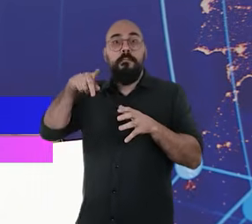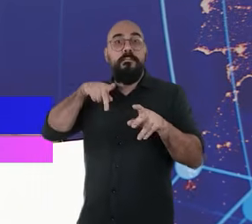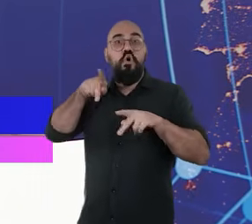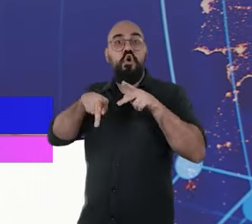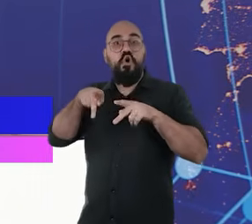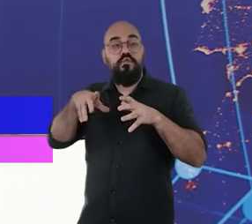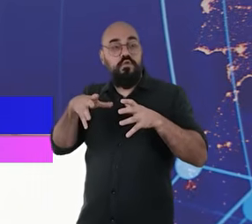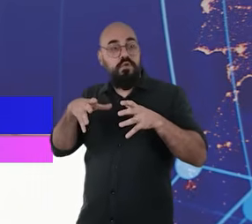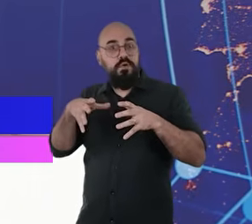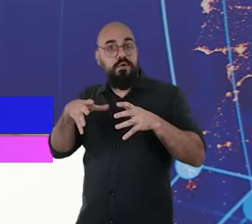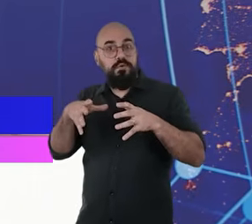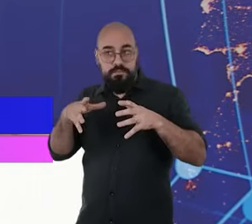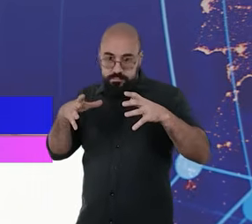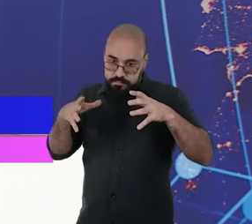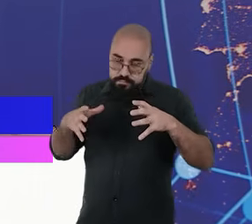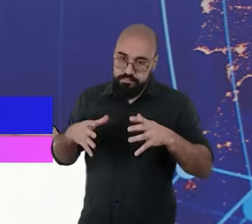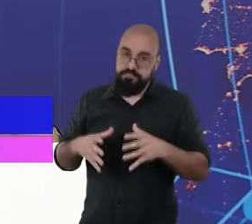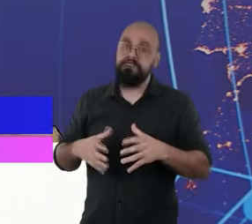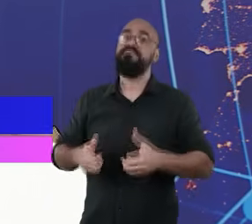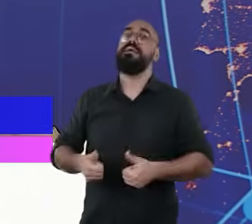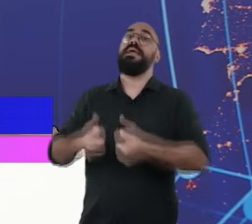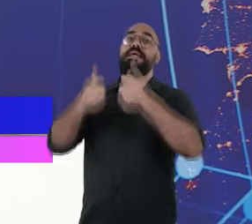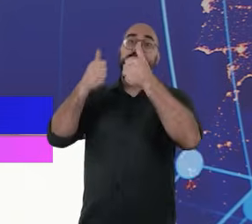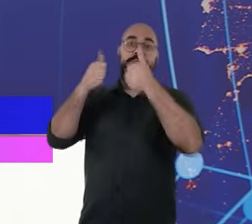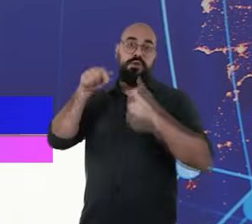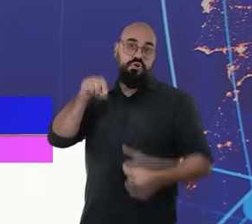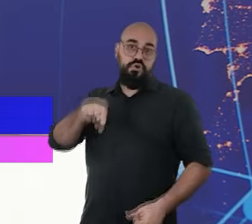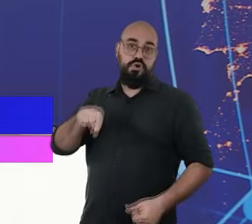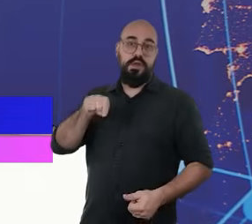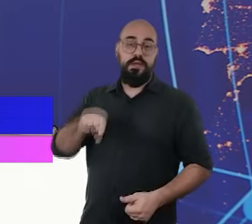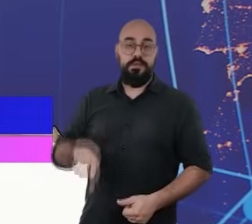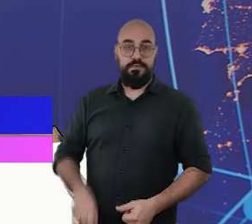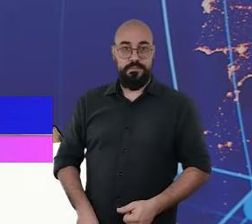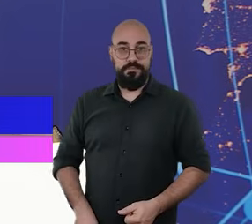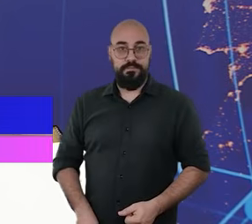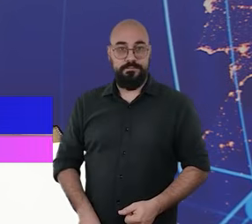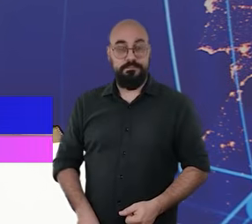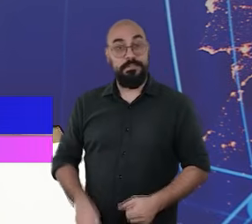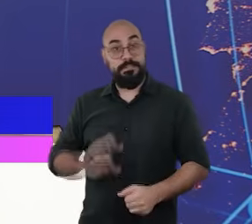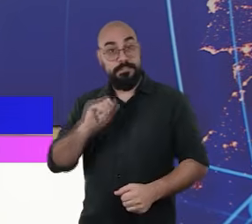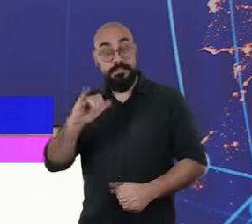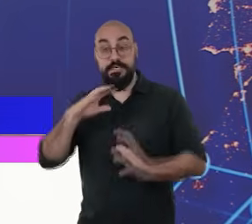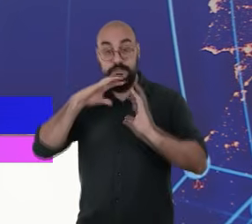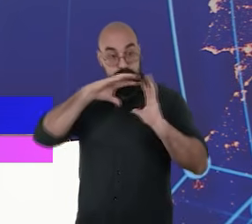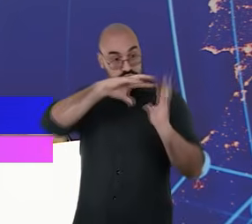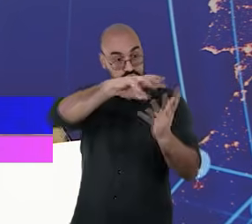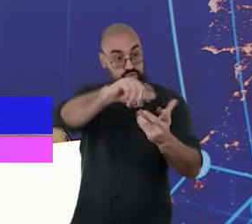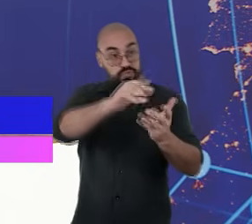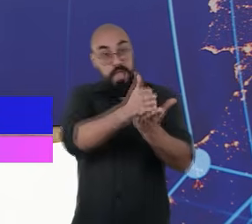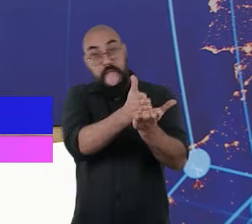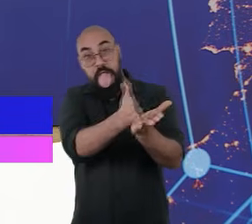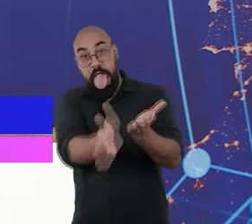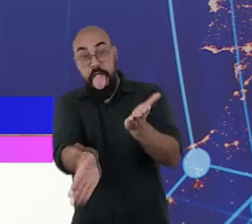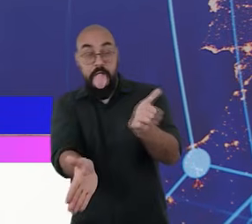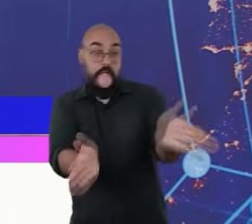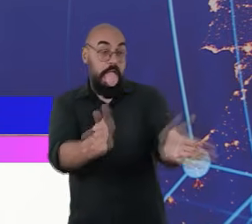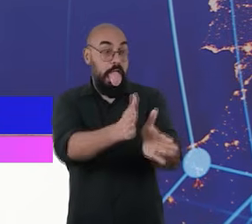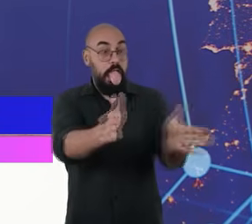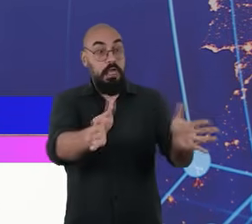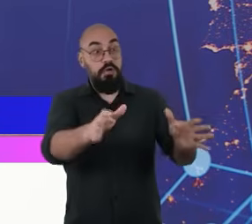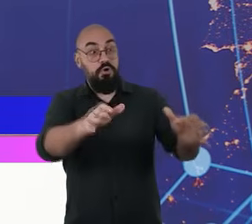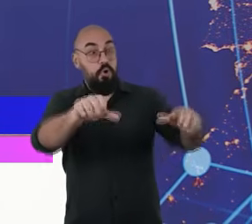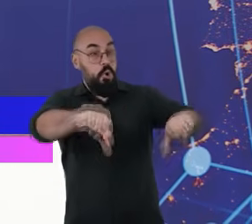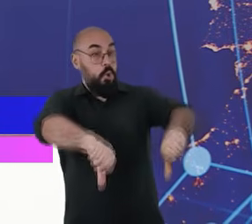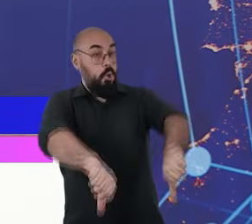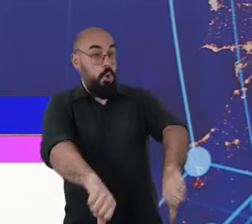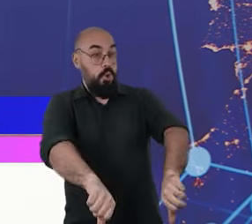mundo está piorando, o povo de Deus tem que ser aquele que está melhorando. Se o mundo está caindo, precisamos de pessoas